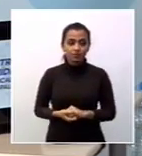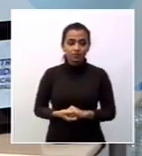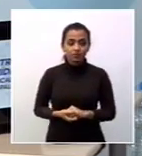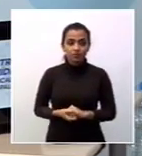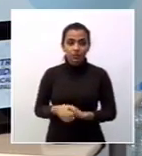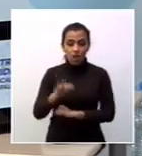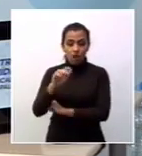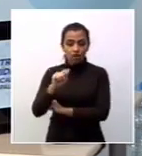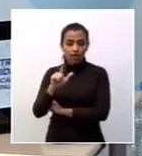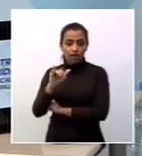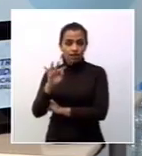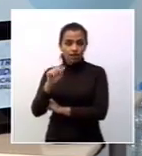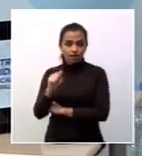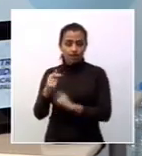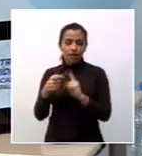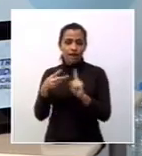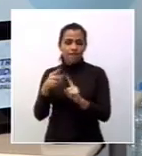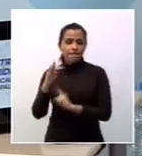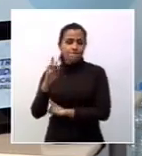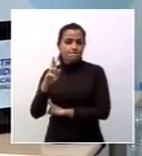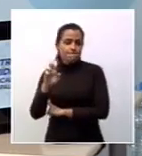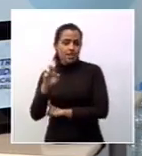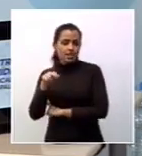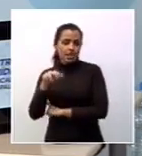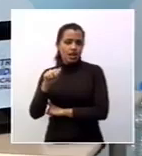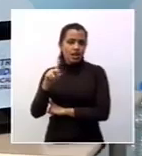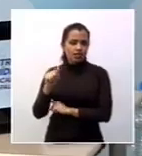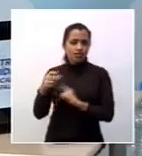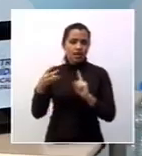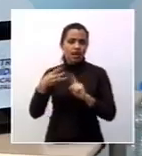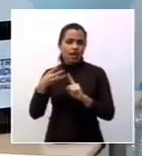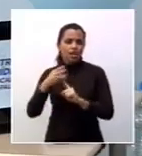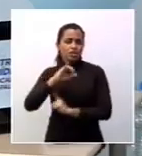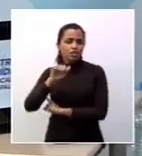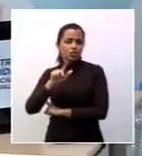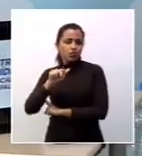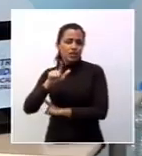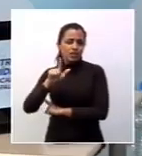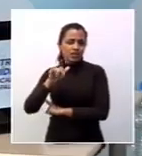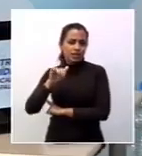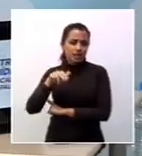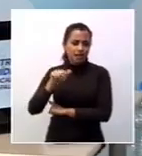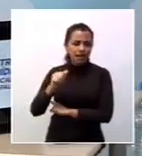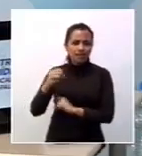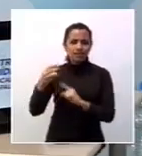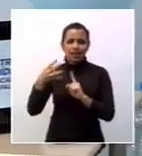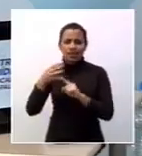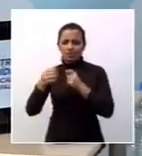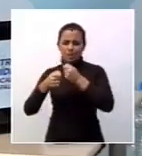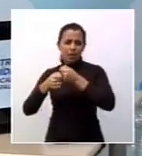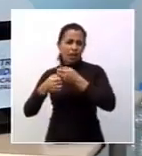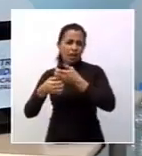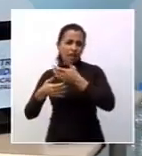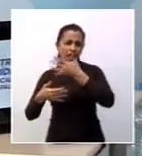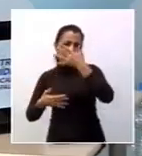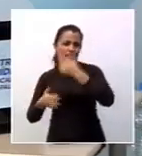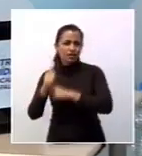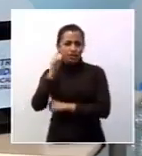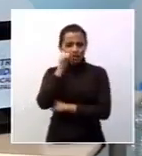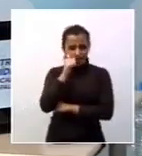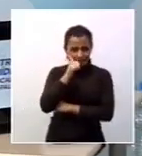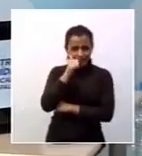Thalita, Fernanda, Luana, Amanda, Juliana, Vitor, Vitória, Tainá, Jéssica,